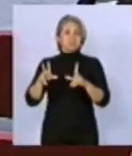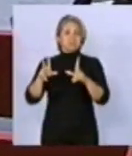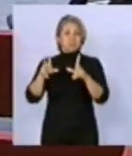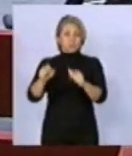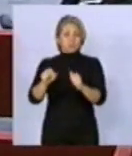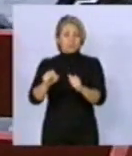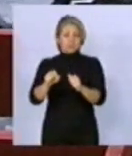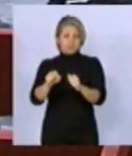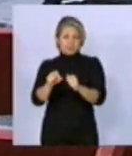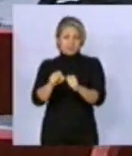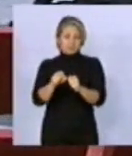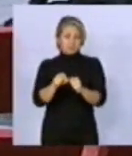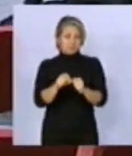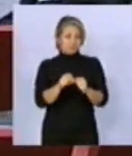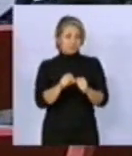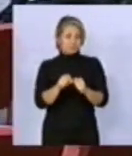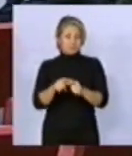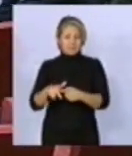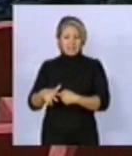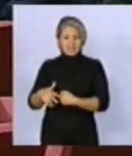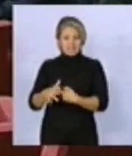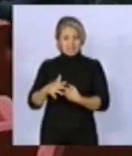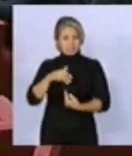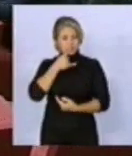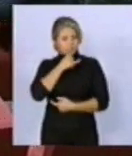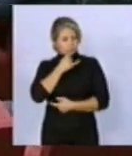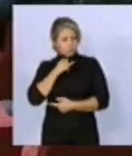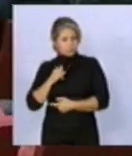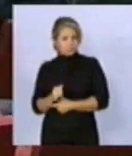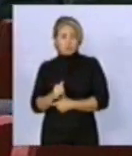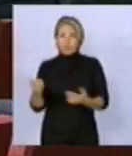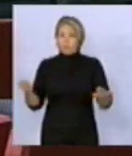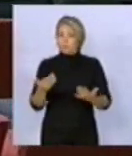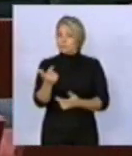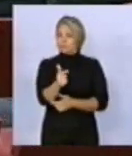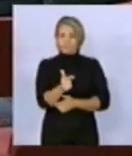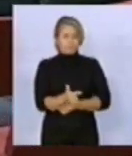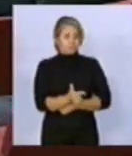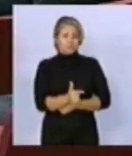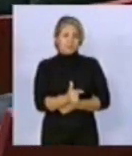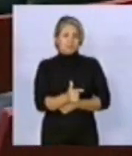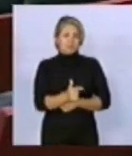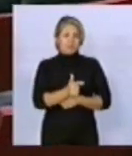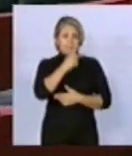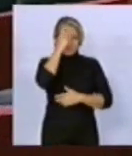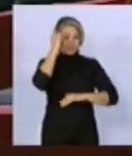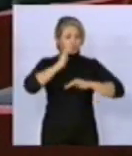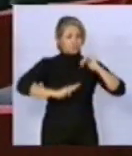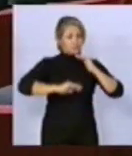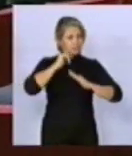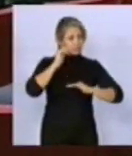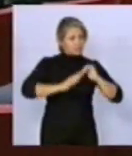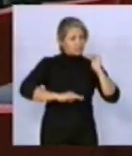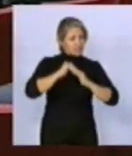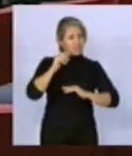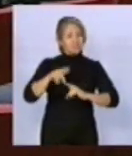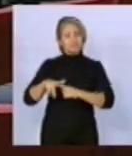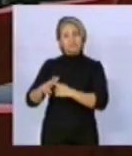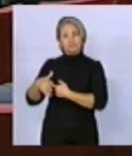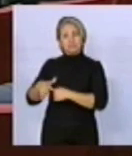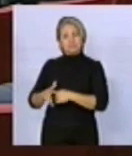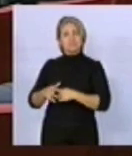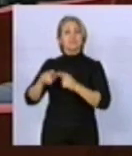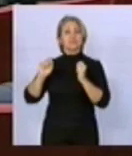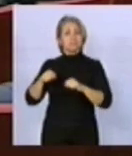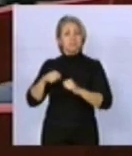elas são eletrônicas então nós não temos hoje no mercado profissionais de auto elétrica é com